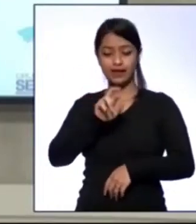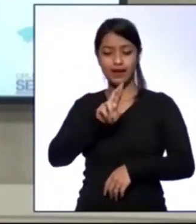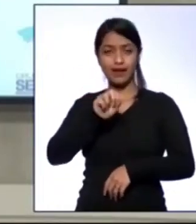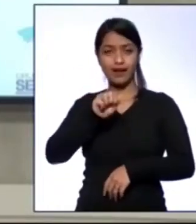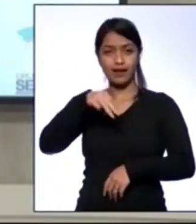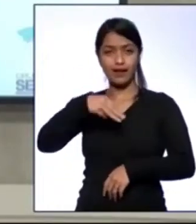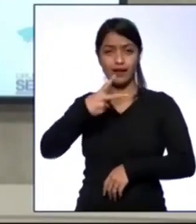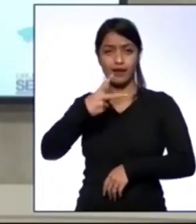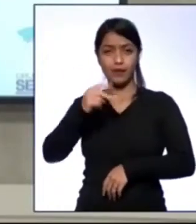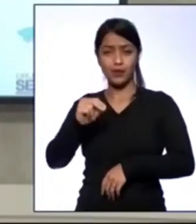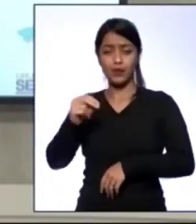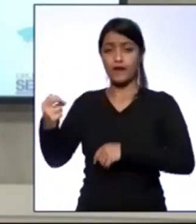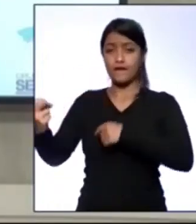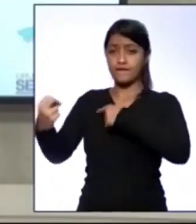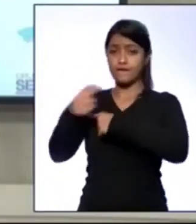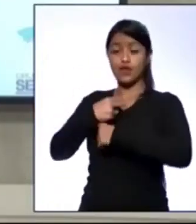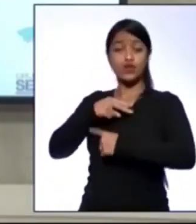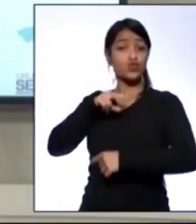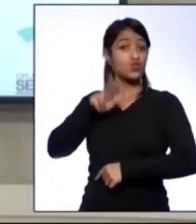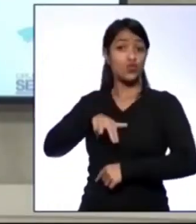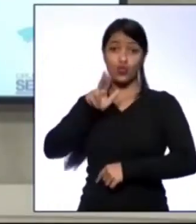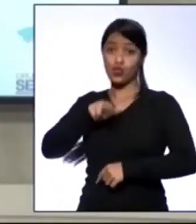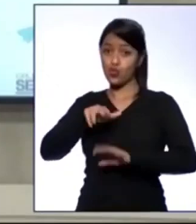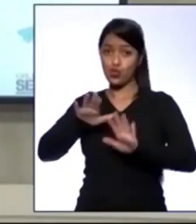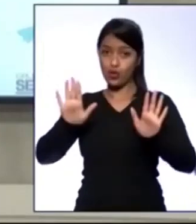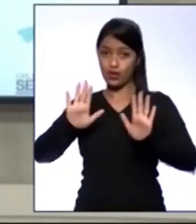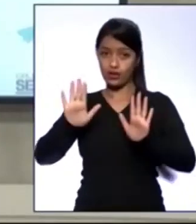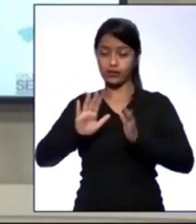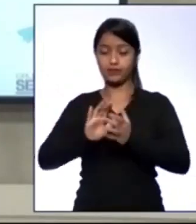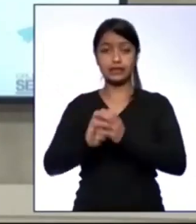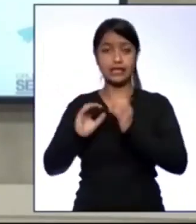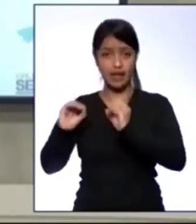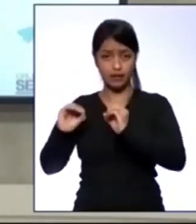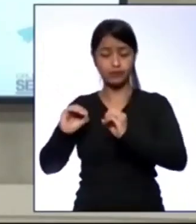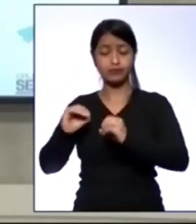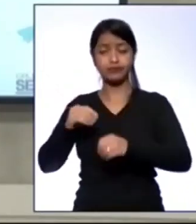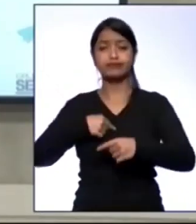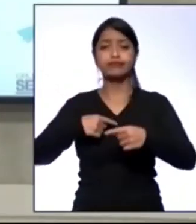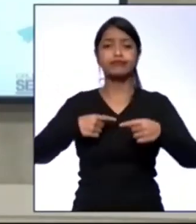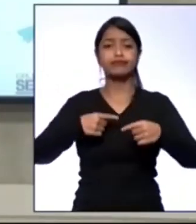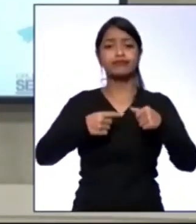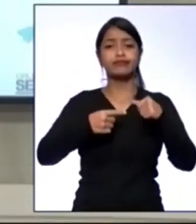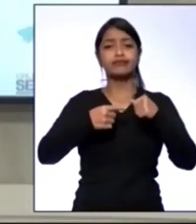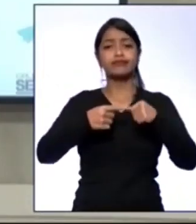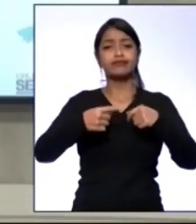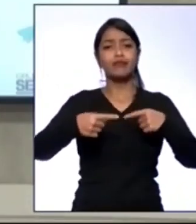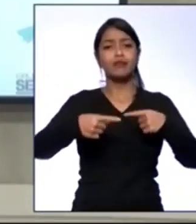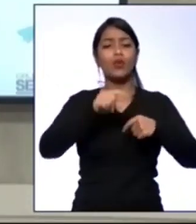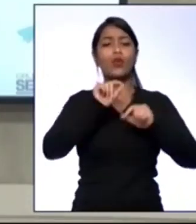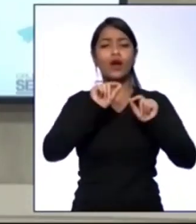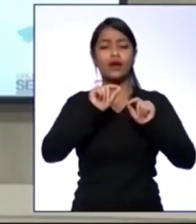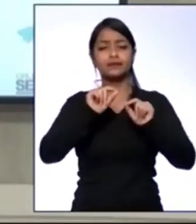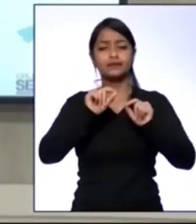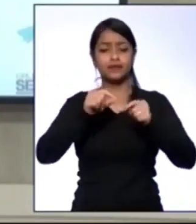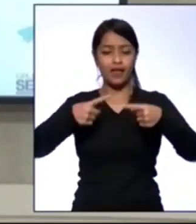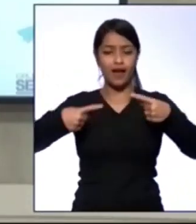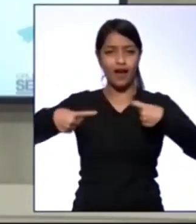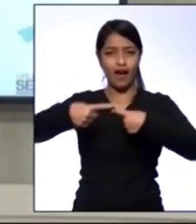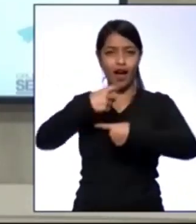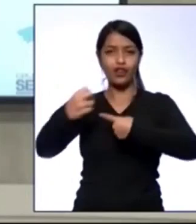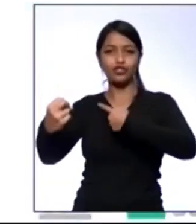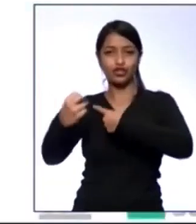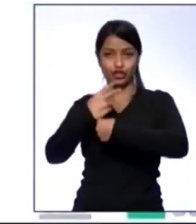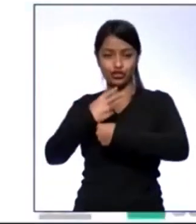Eu vou, aplico em mim o antígeno que causa, o antígeno do vírus do